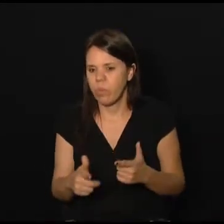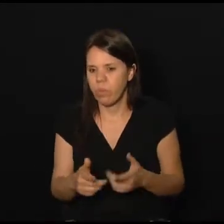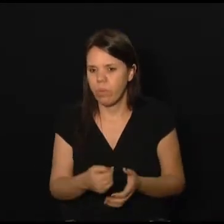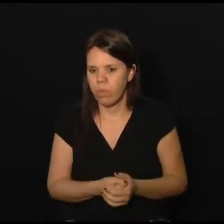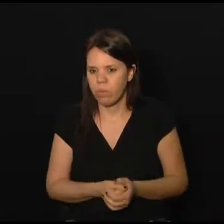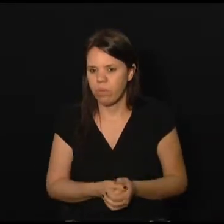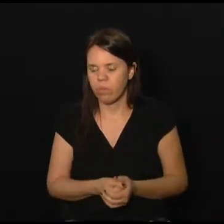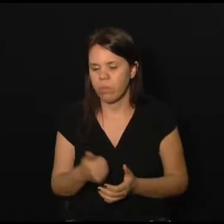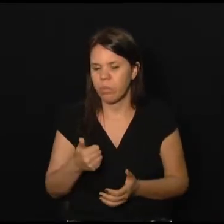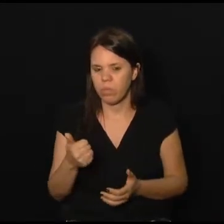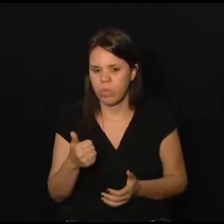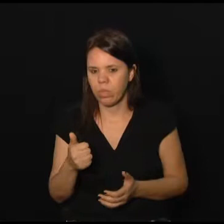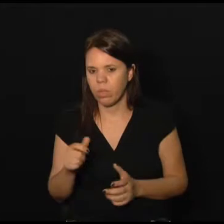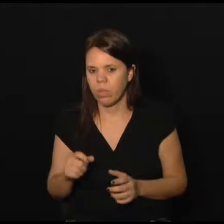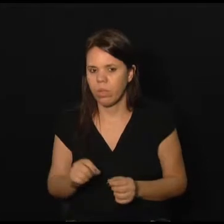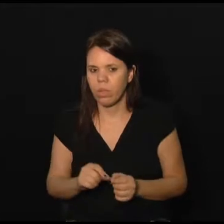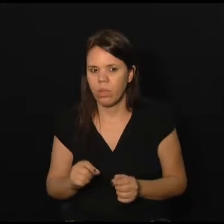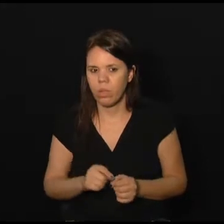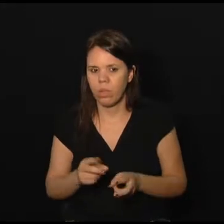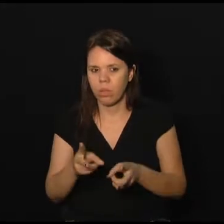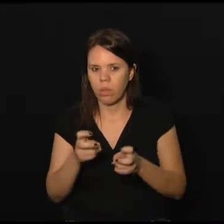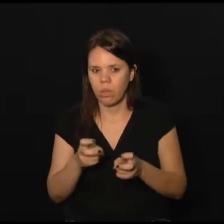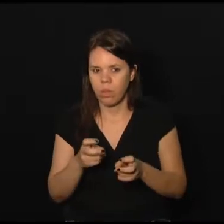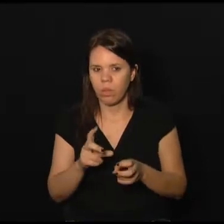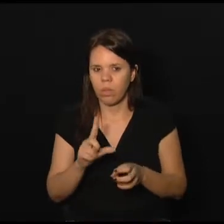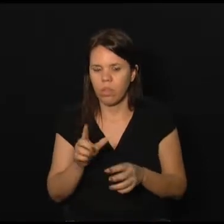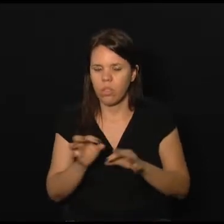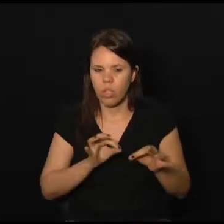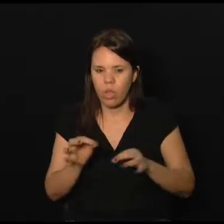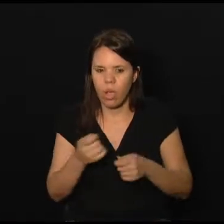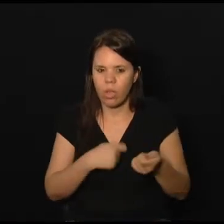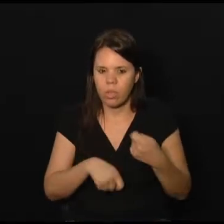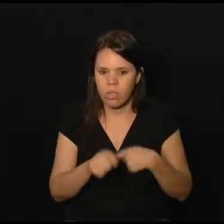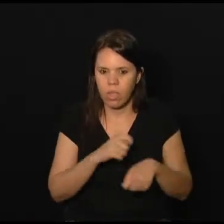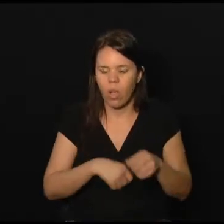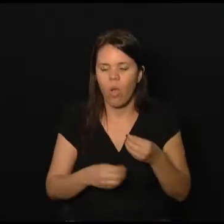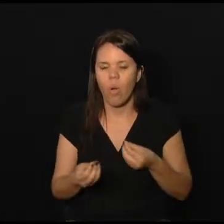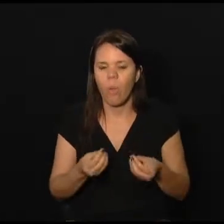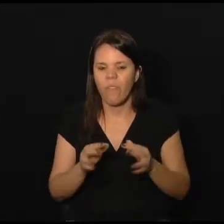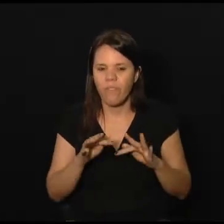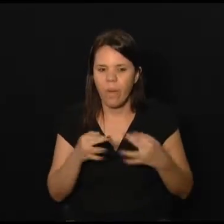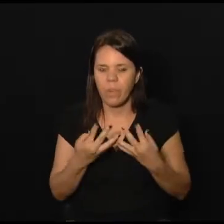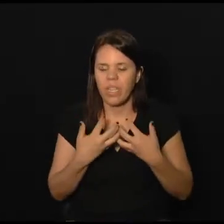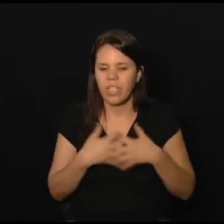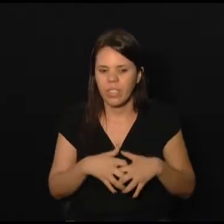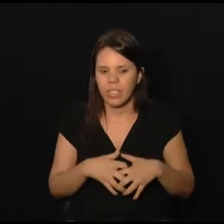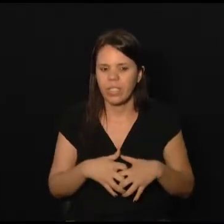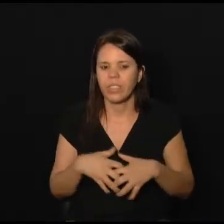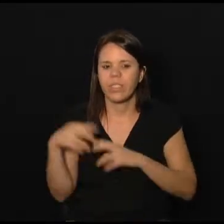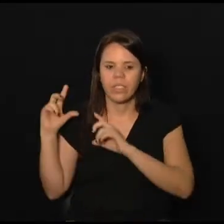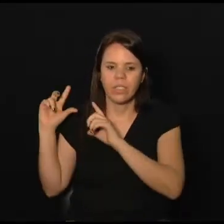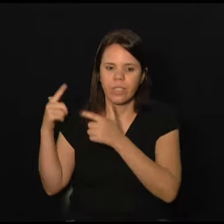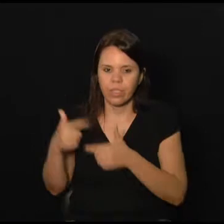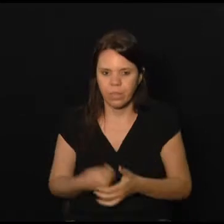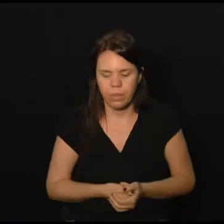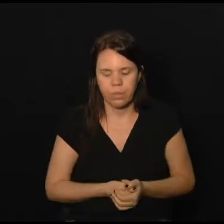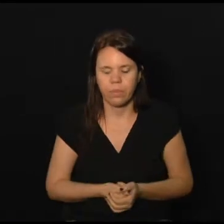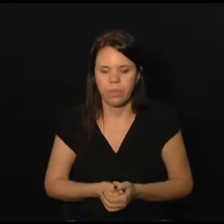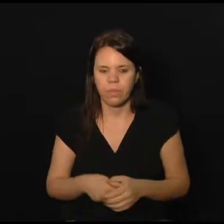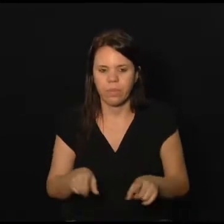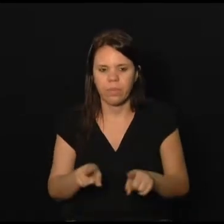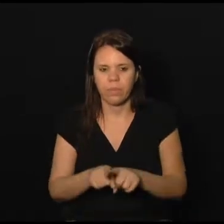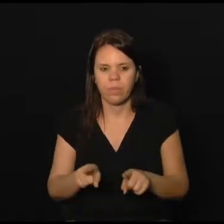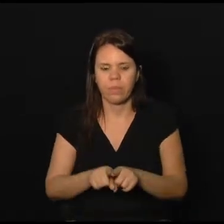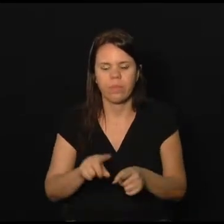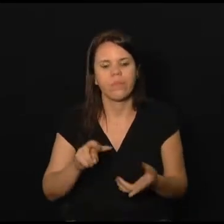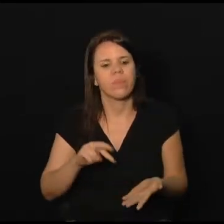Então, o primeiro passo é identificar, começar a se organizar como a família funcional que eu falei e